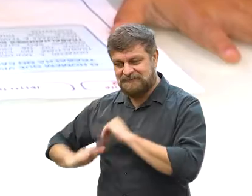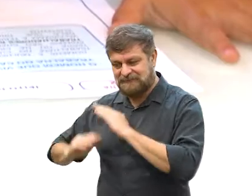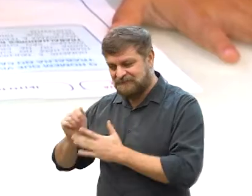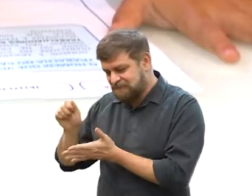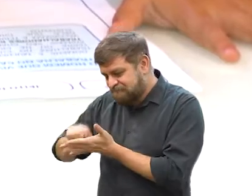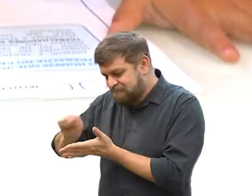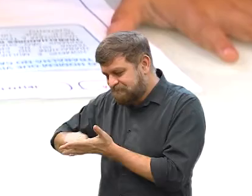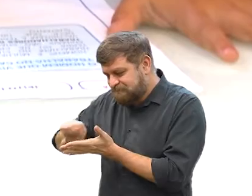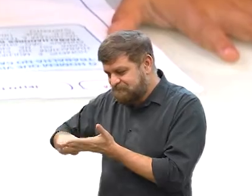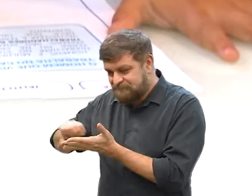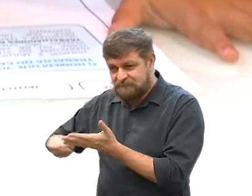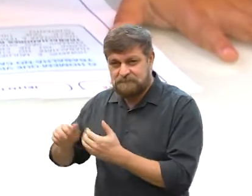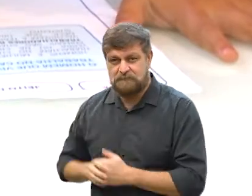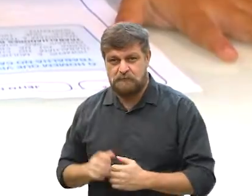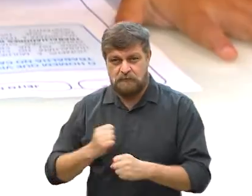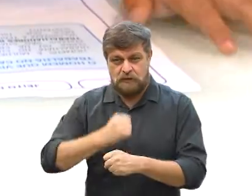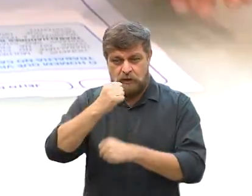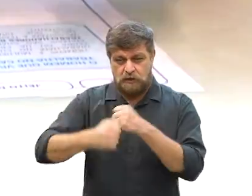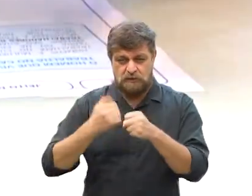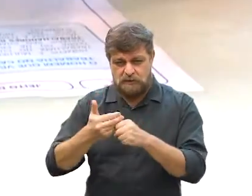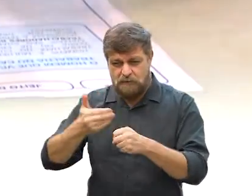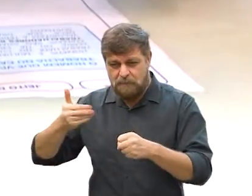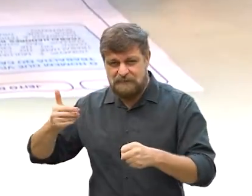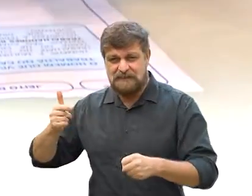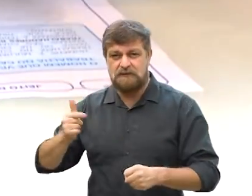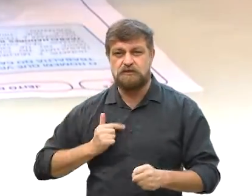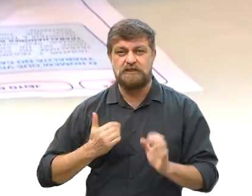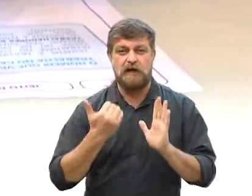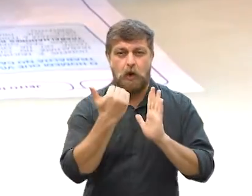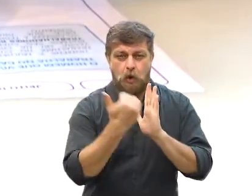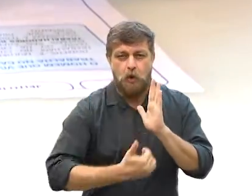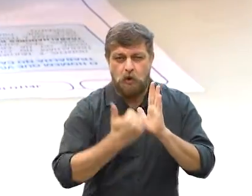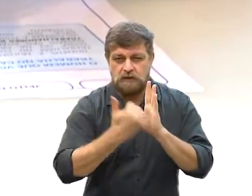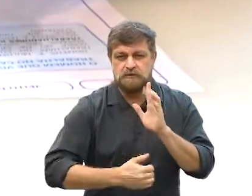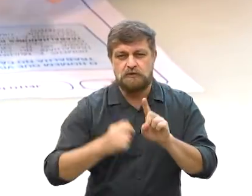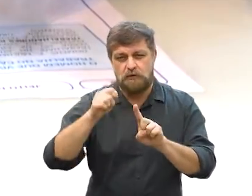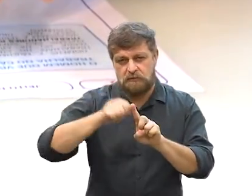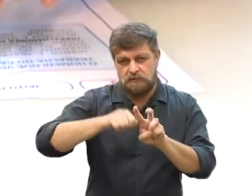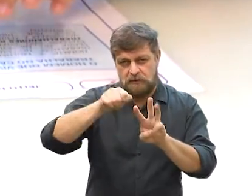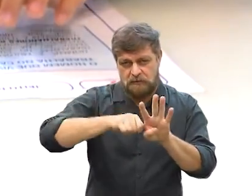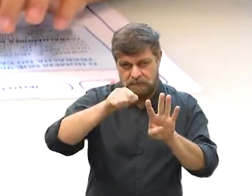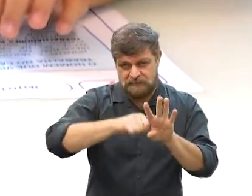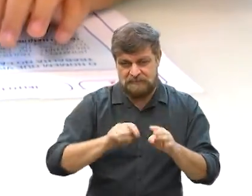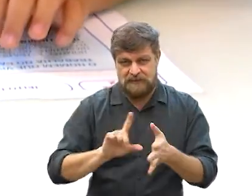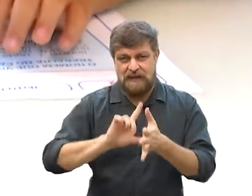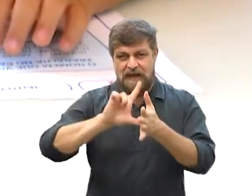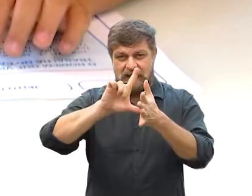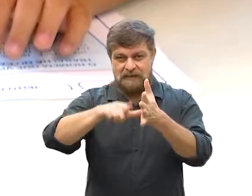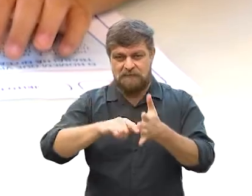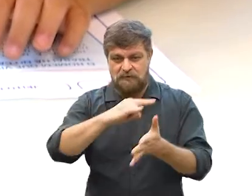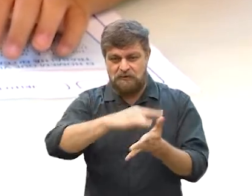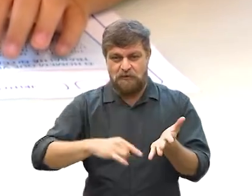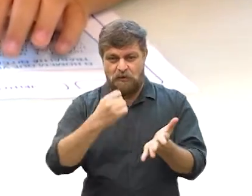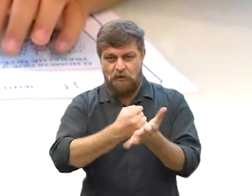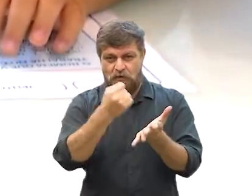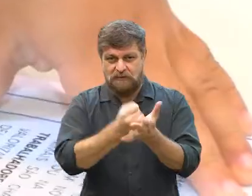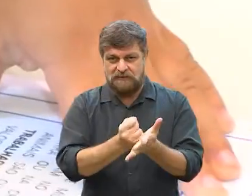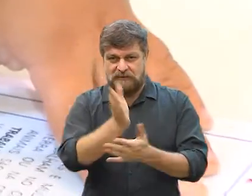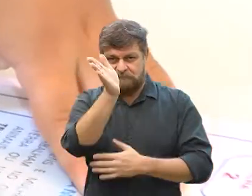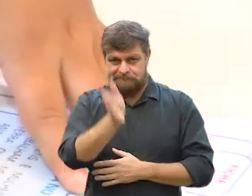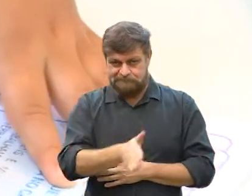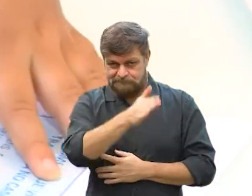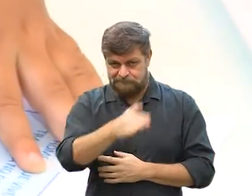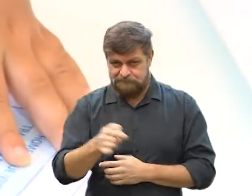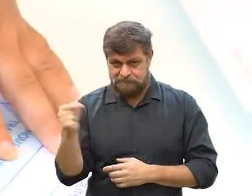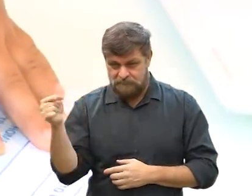semana. No ano passado, a escola deu, a princípio, um desconto durante alguns meses. E na sequência, o contrato foi suspenso. E